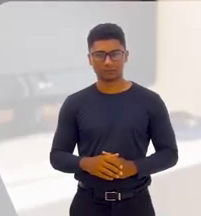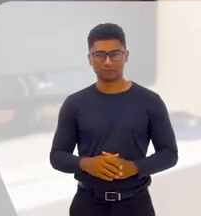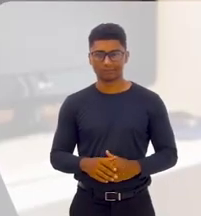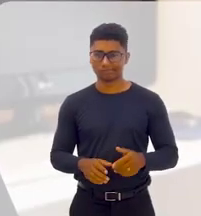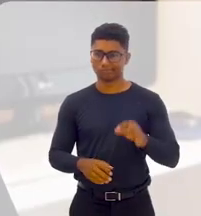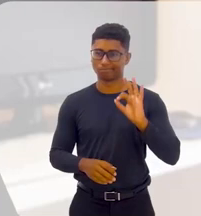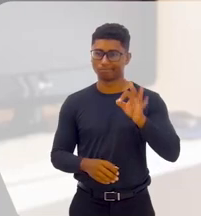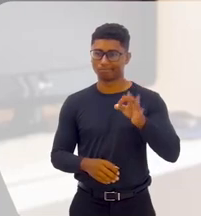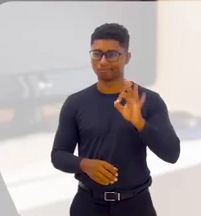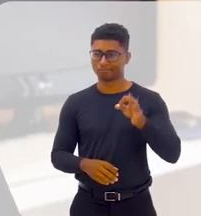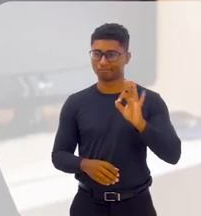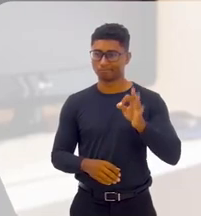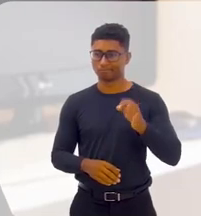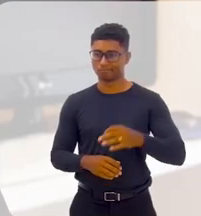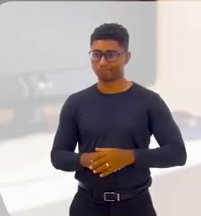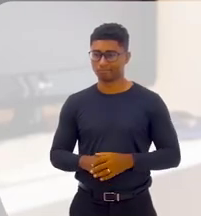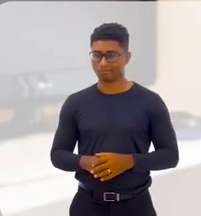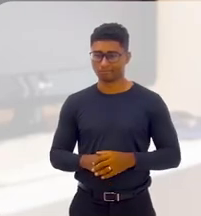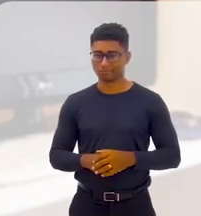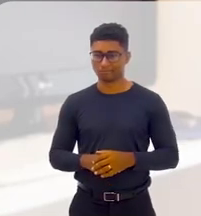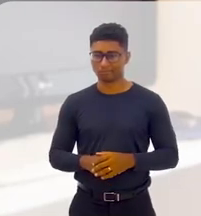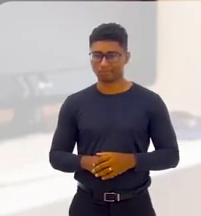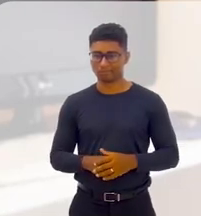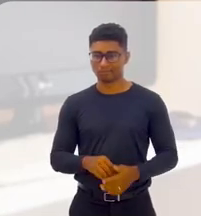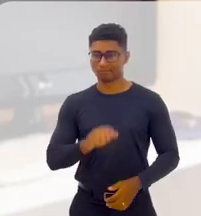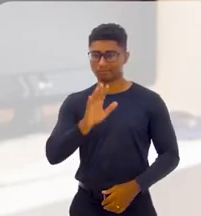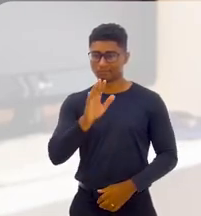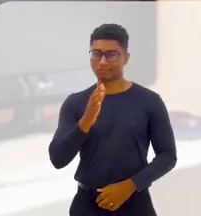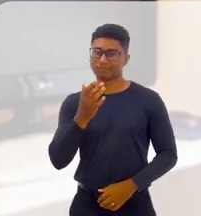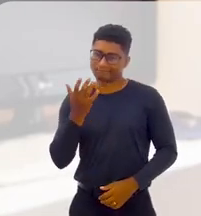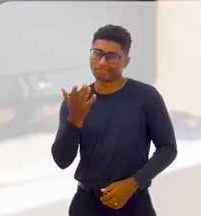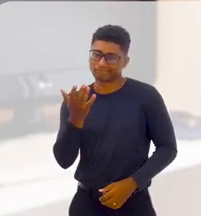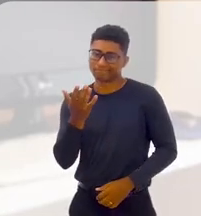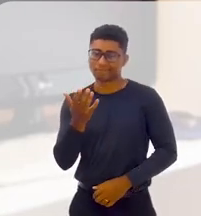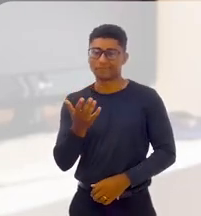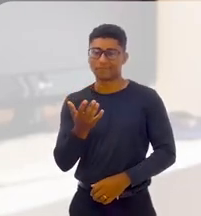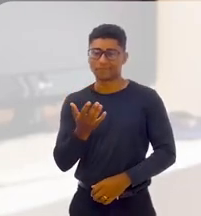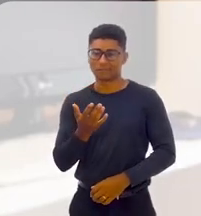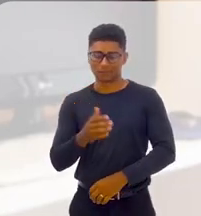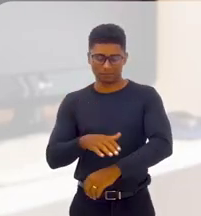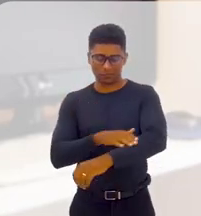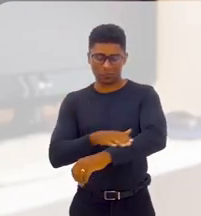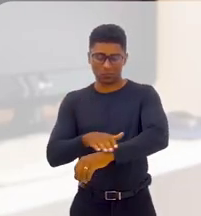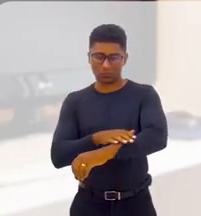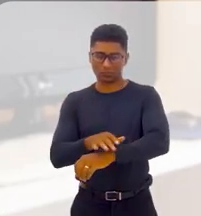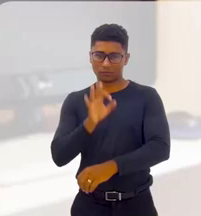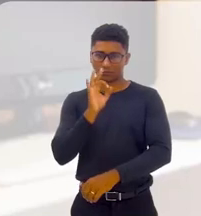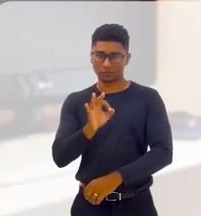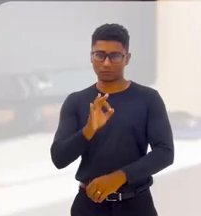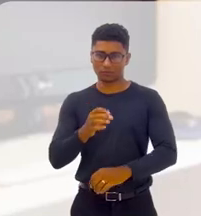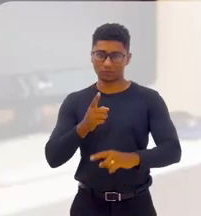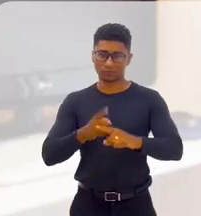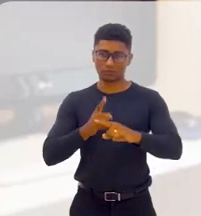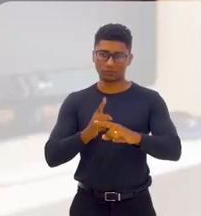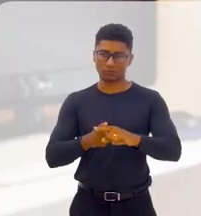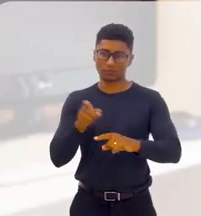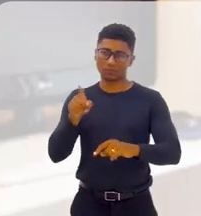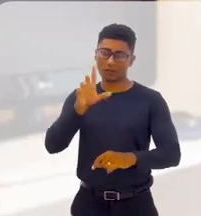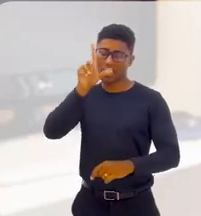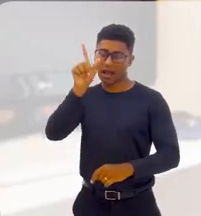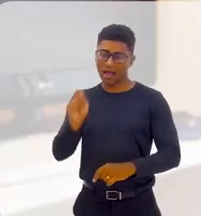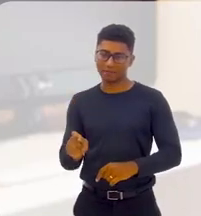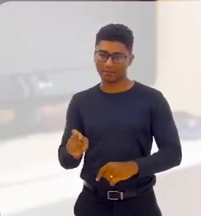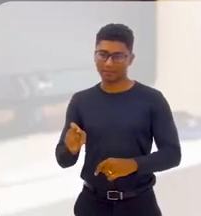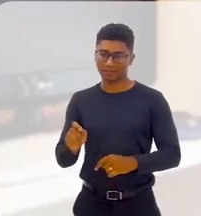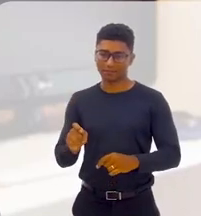É aquela coisa, isso aí eu já não posso dizer, mas com relação à cor, com certeza, porque se os relatos dão indícios que foi